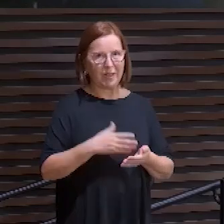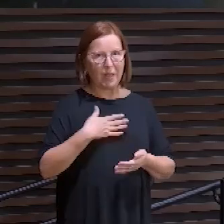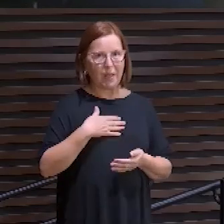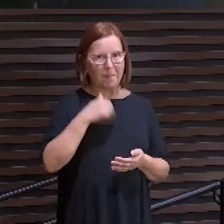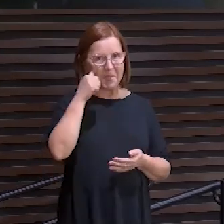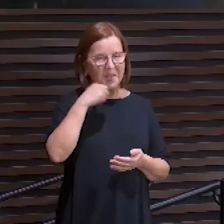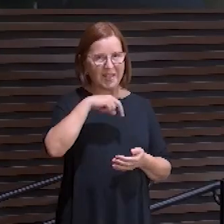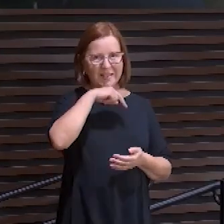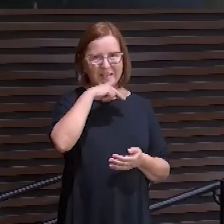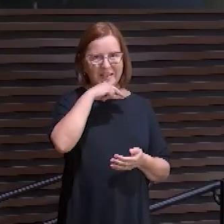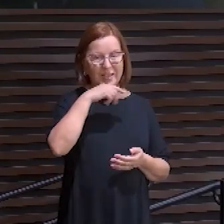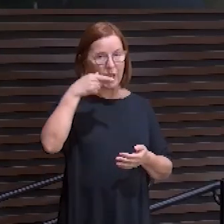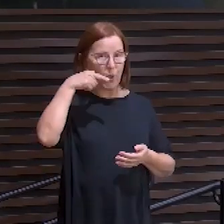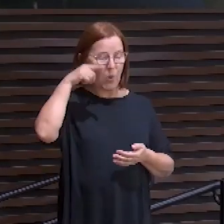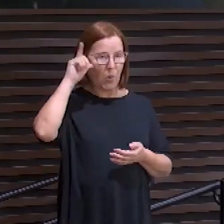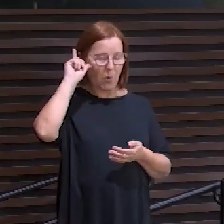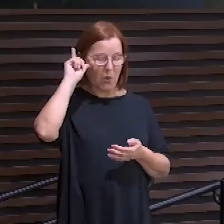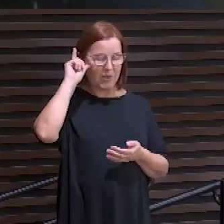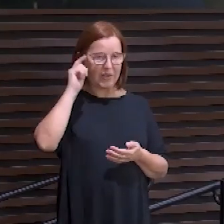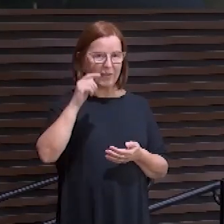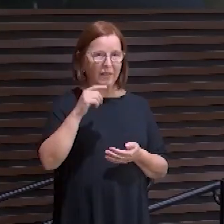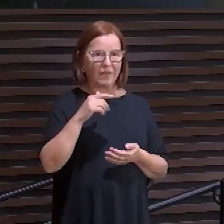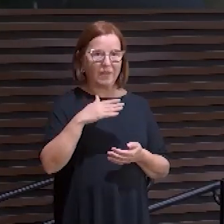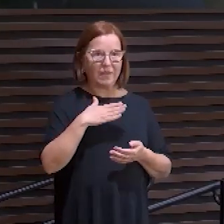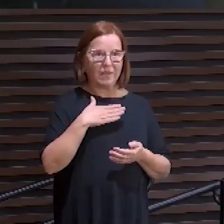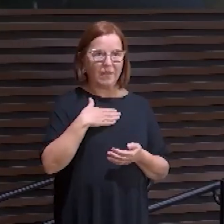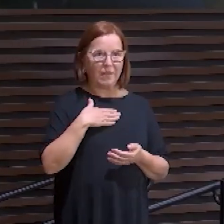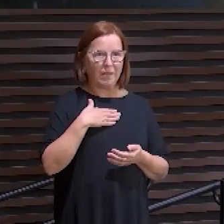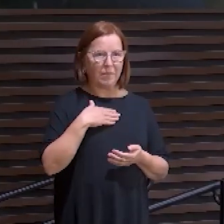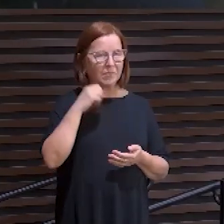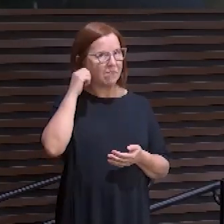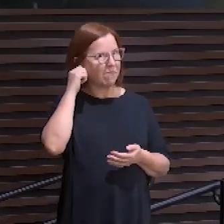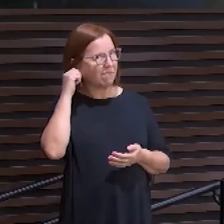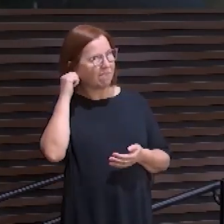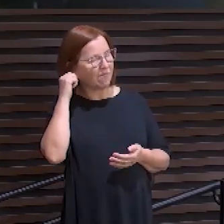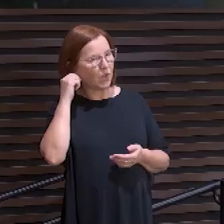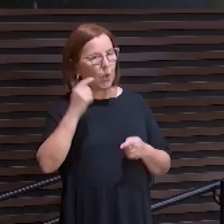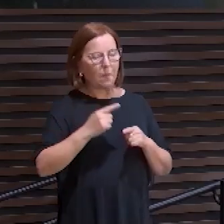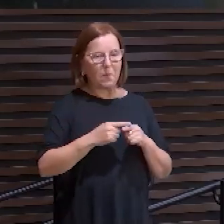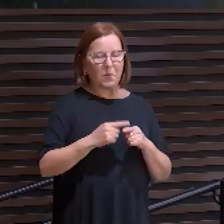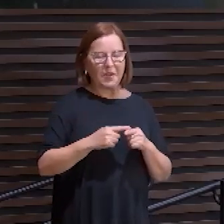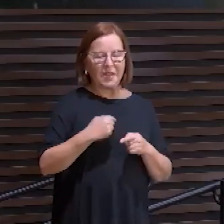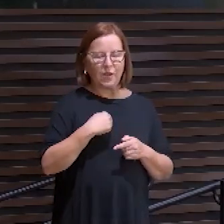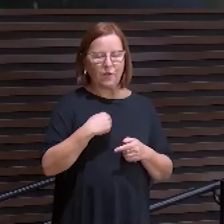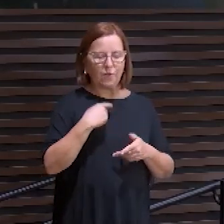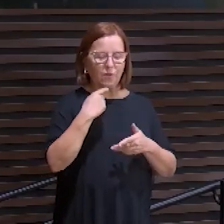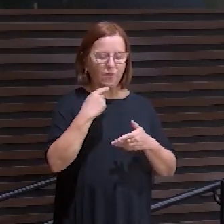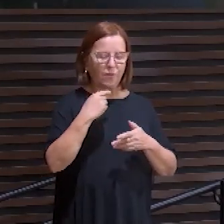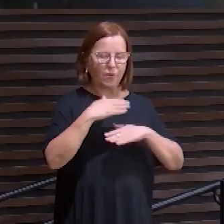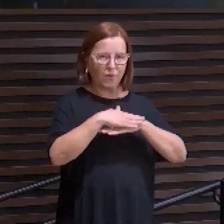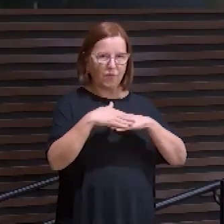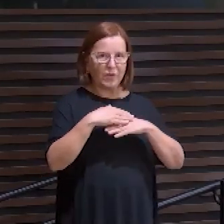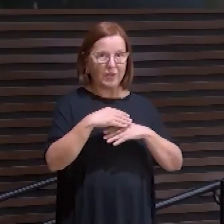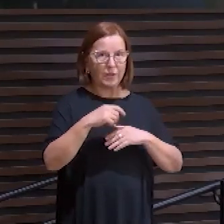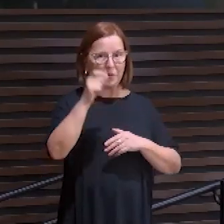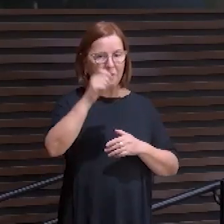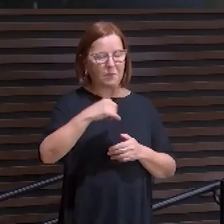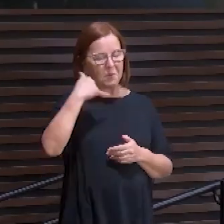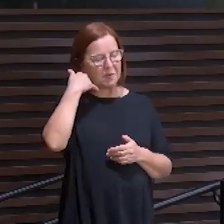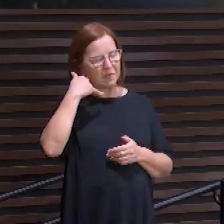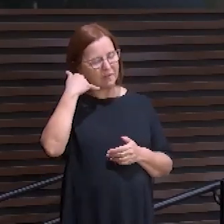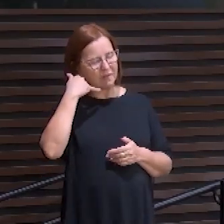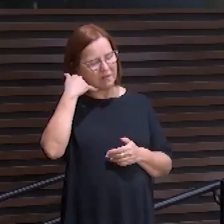de orelha porque eu estava atendendo alguém por telefone e falando e